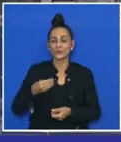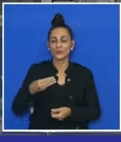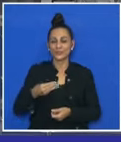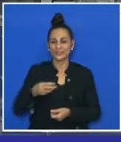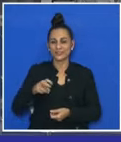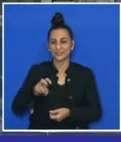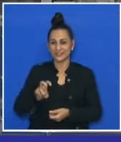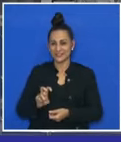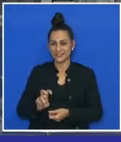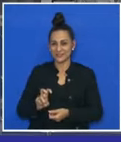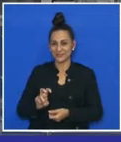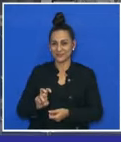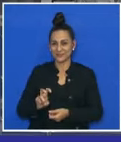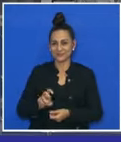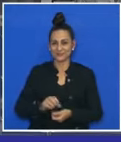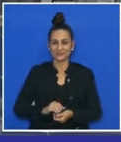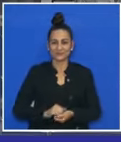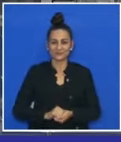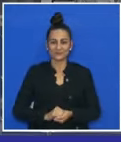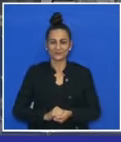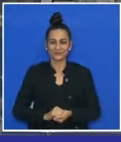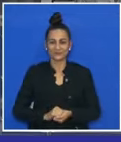35.